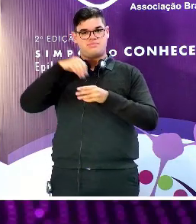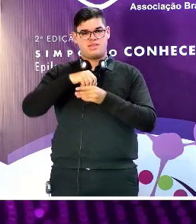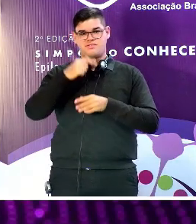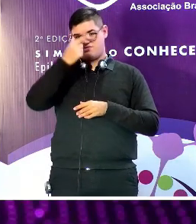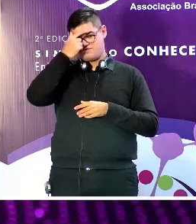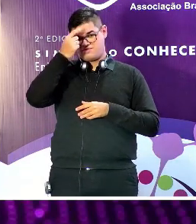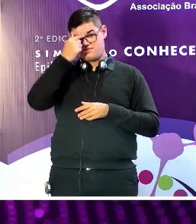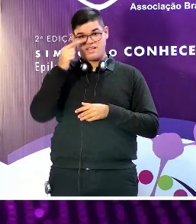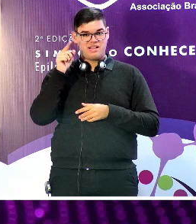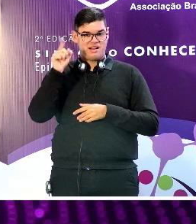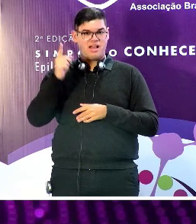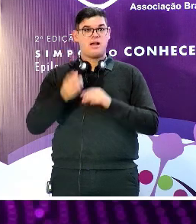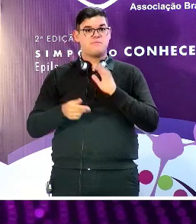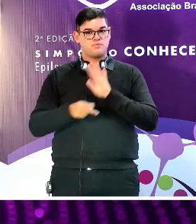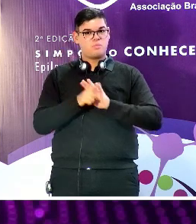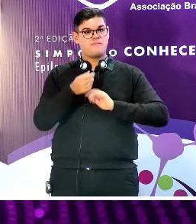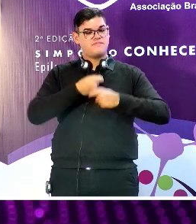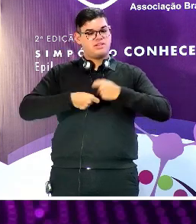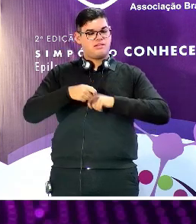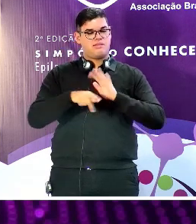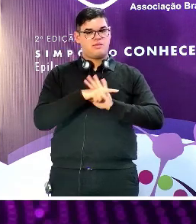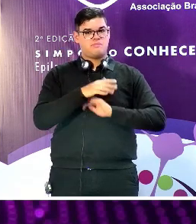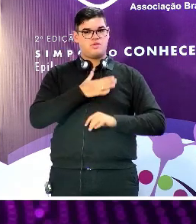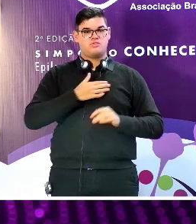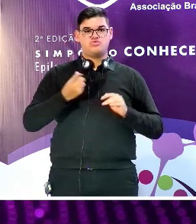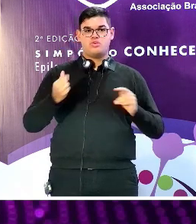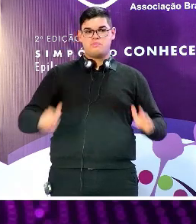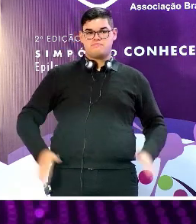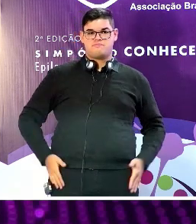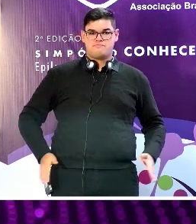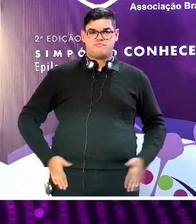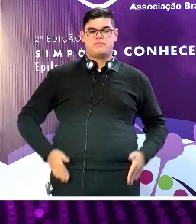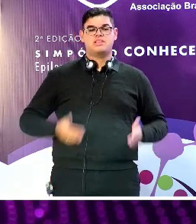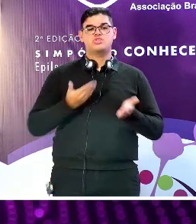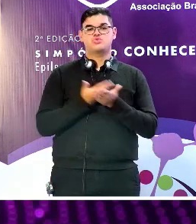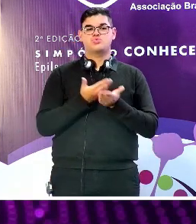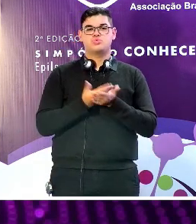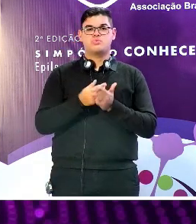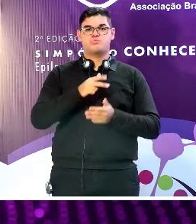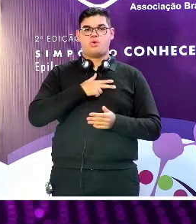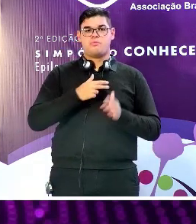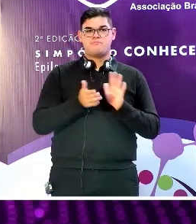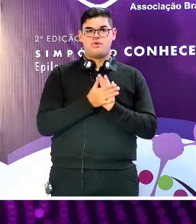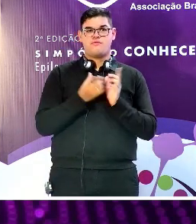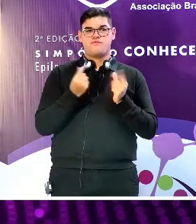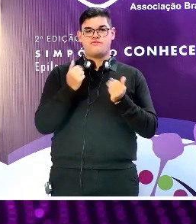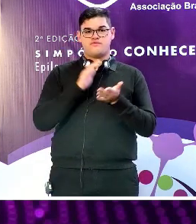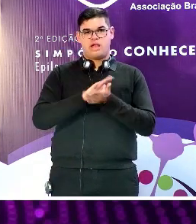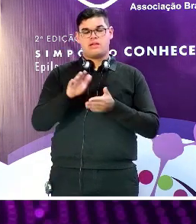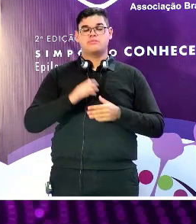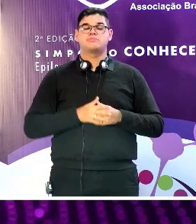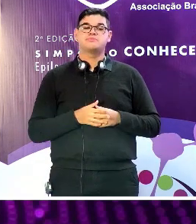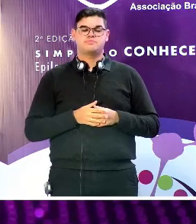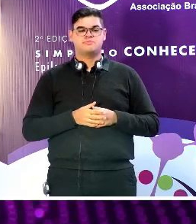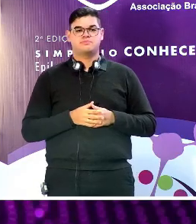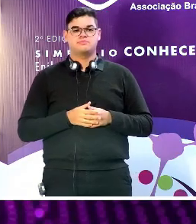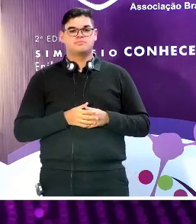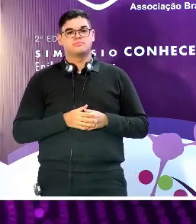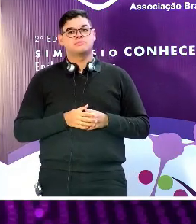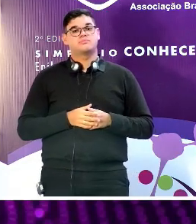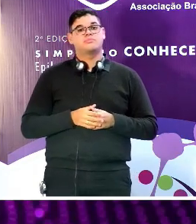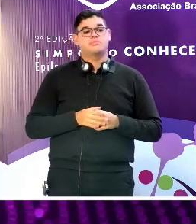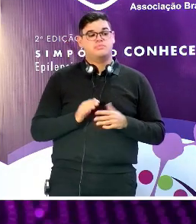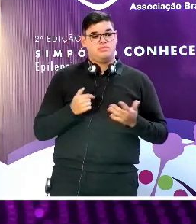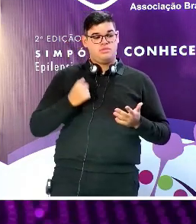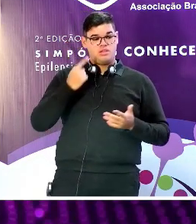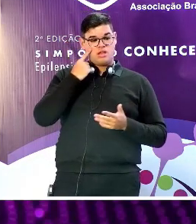universidade, para financiar eu mesma, do meu bolso, os estudos. Claro que a professora